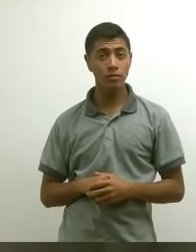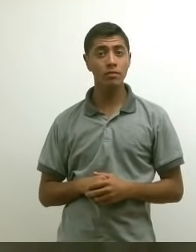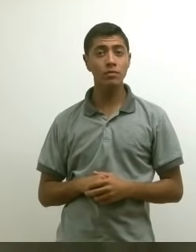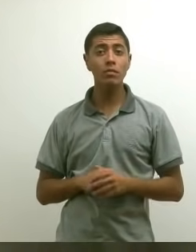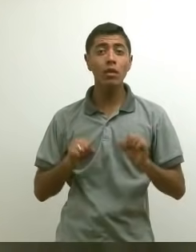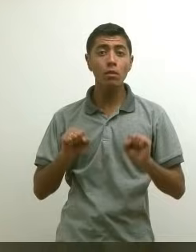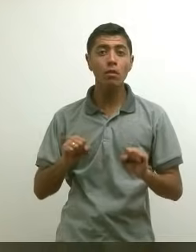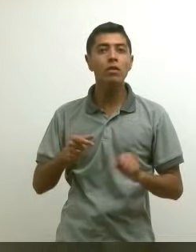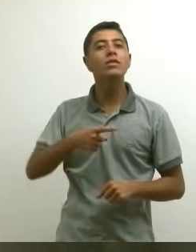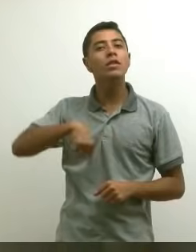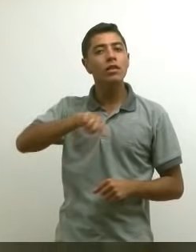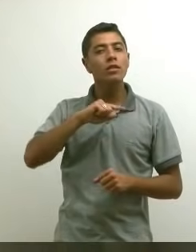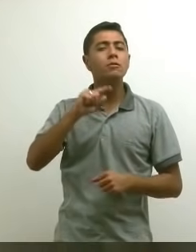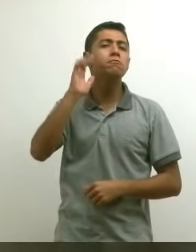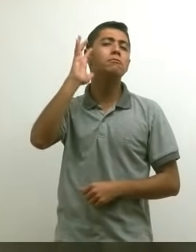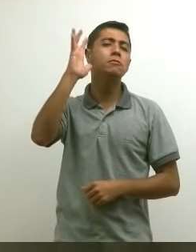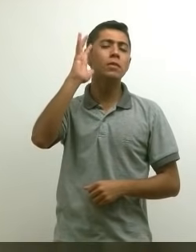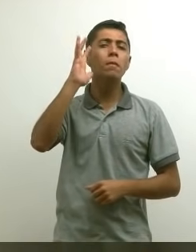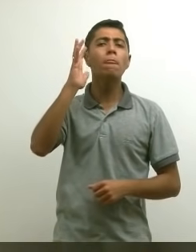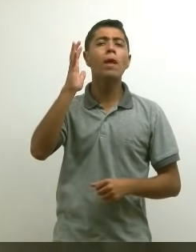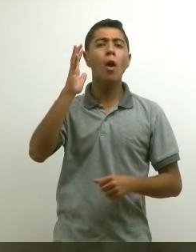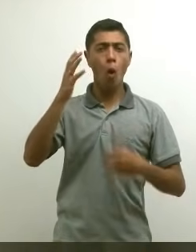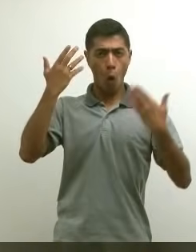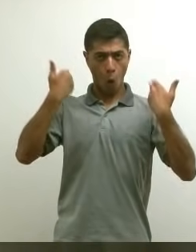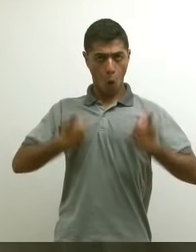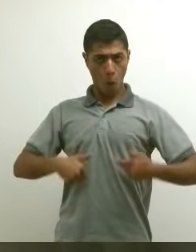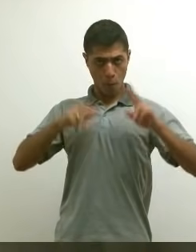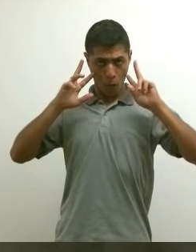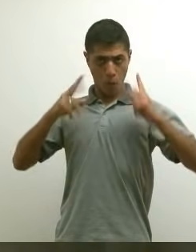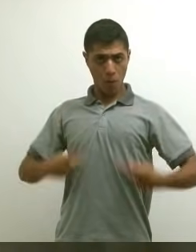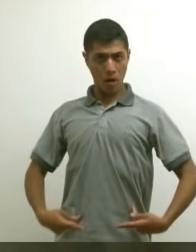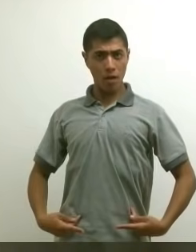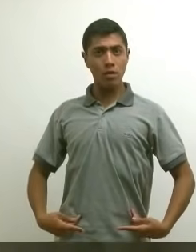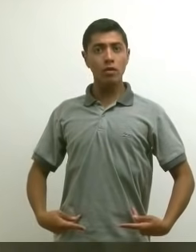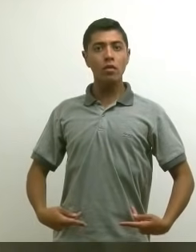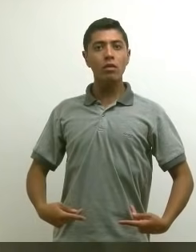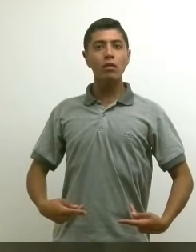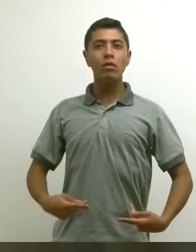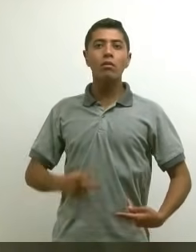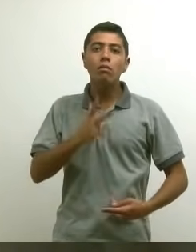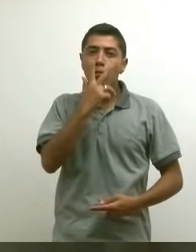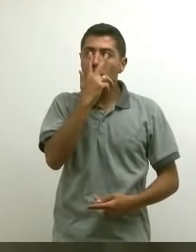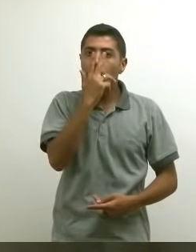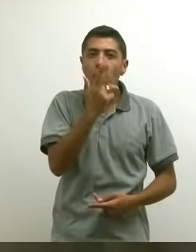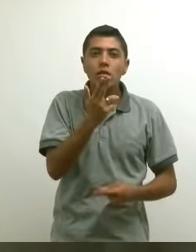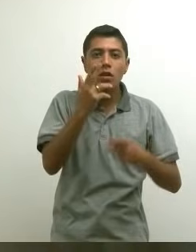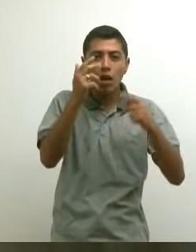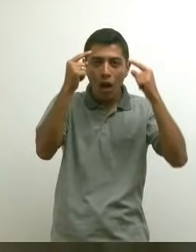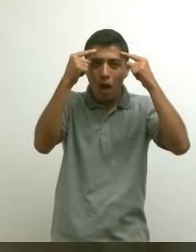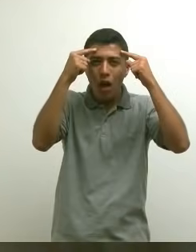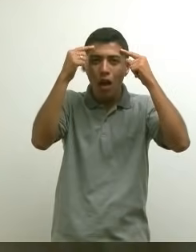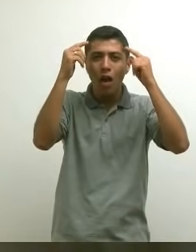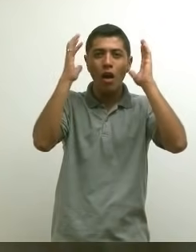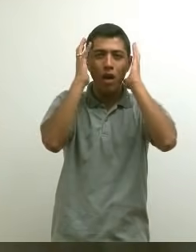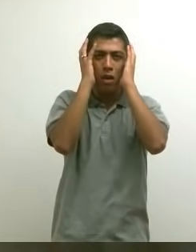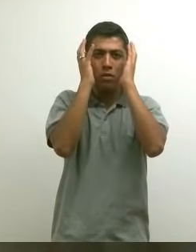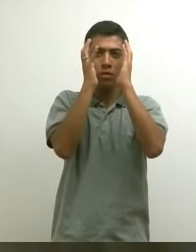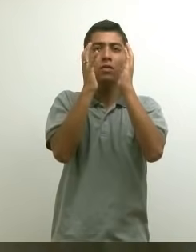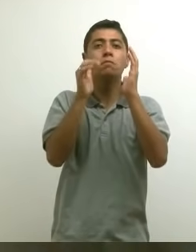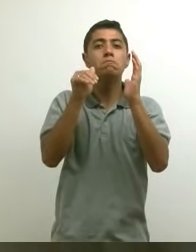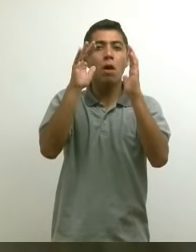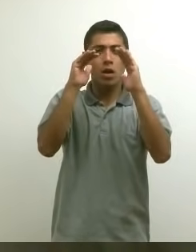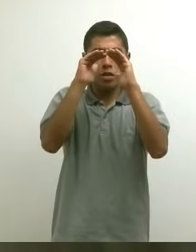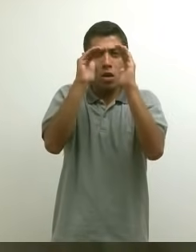é um caminho de infantilização a gente tem uma cabeça mais redonda do que os macacos -